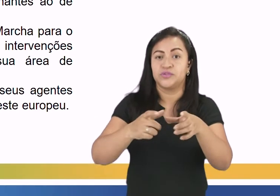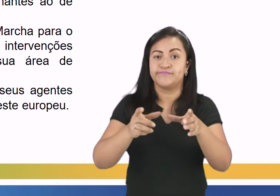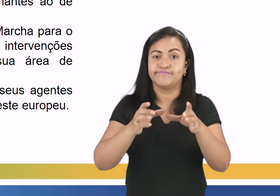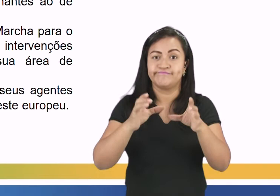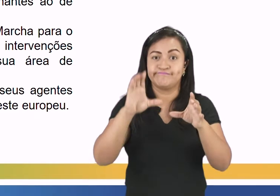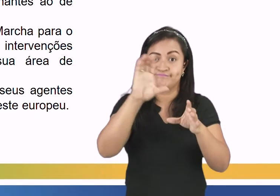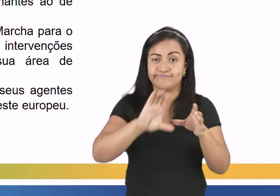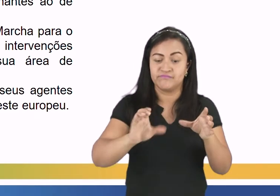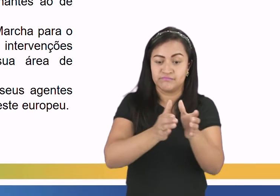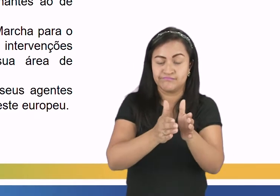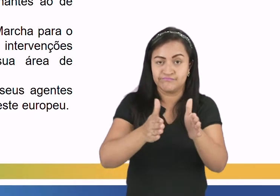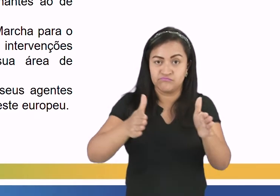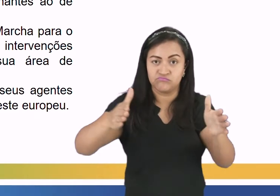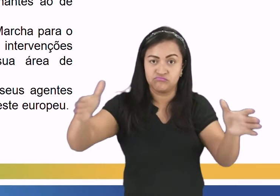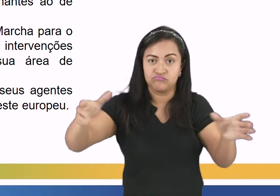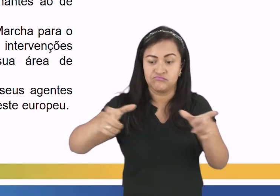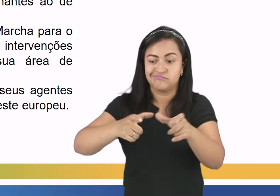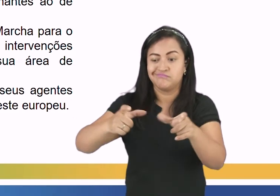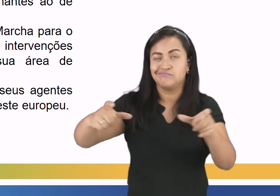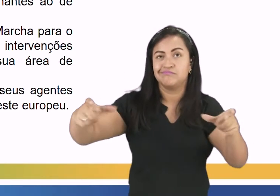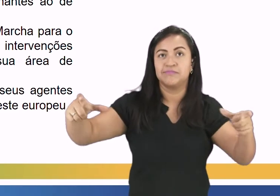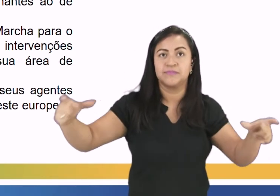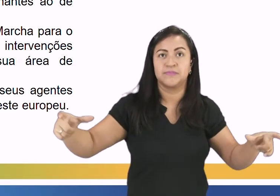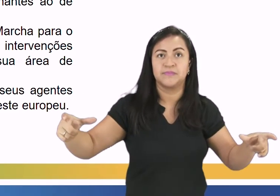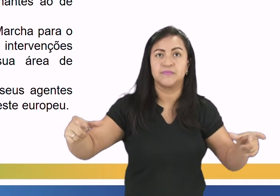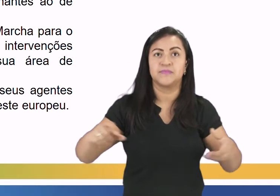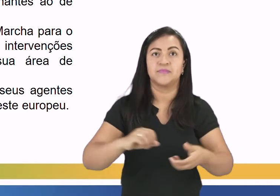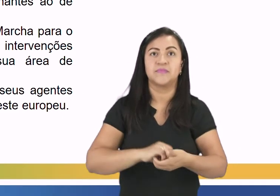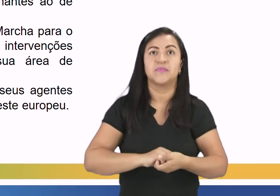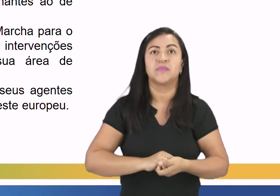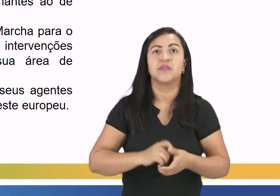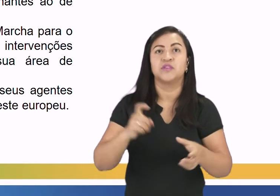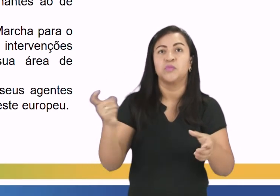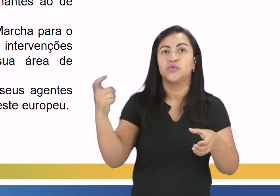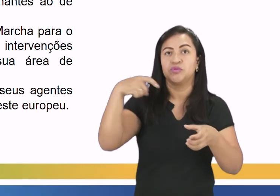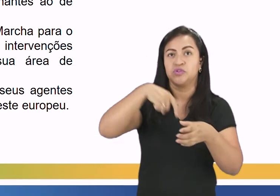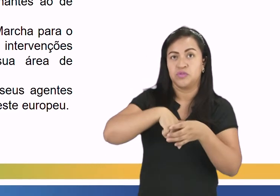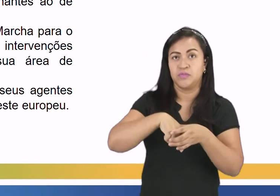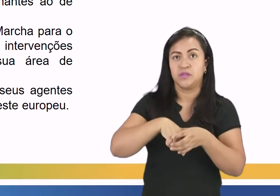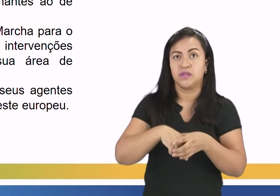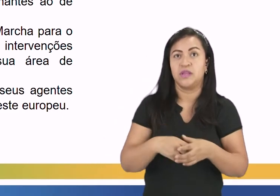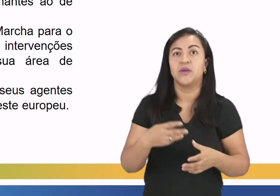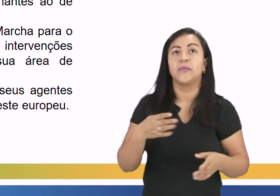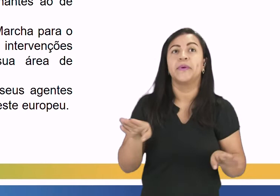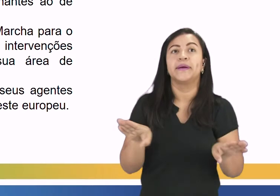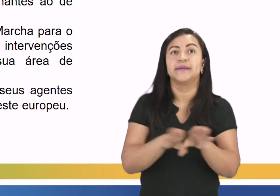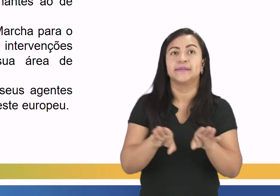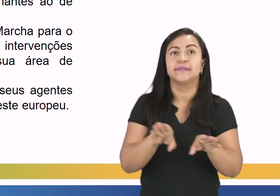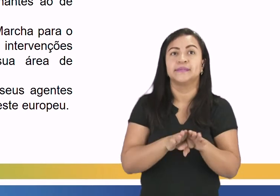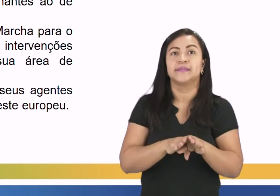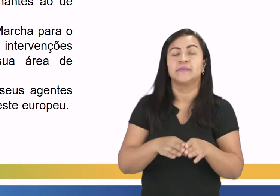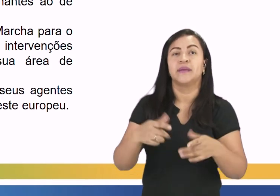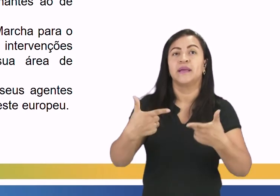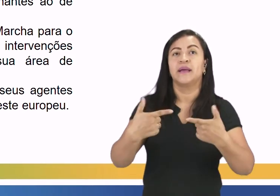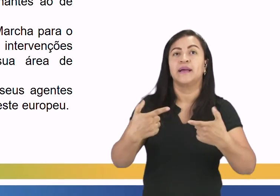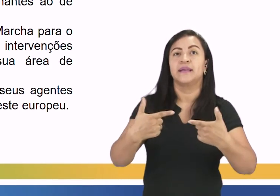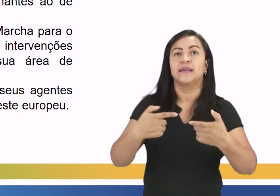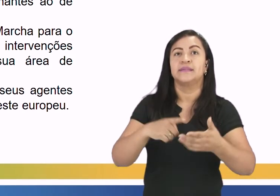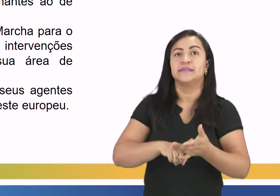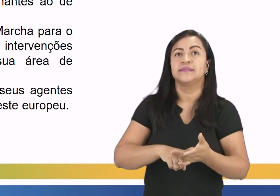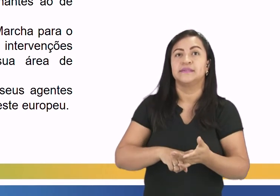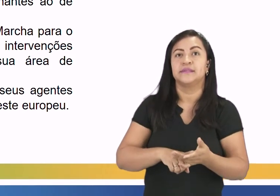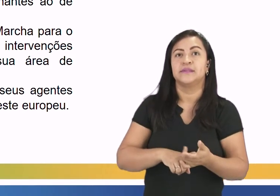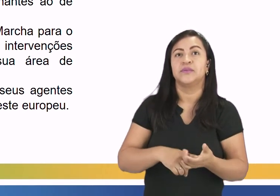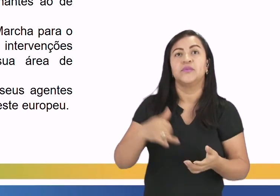pela marcha para o futuro e pela Guerra de Secessão, que implicou nas seguintes intervenções